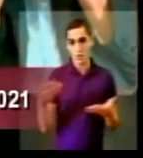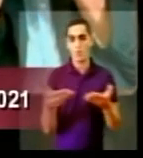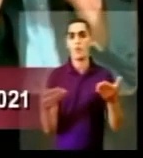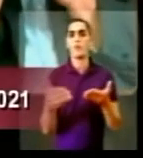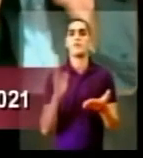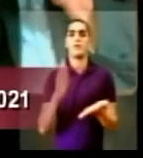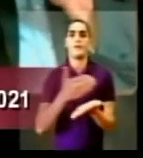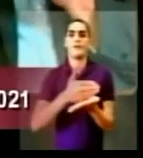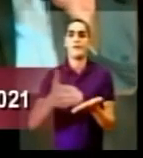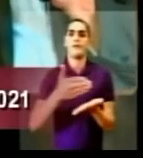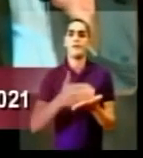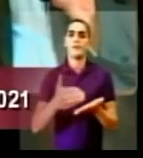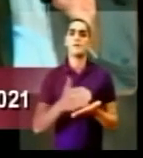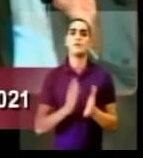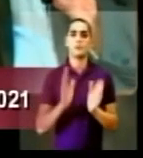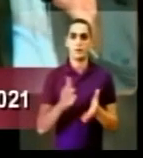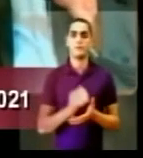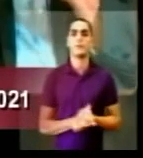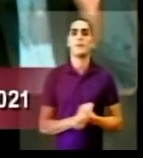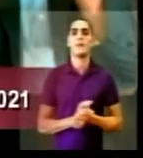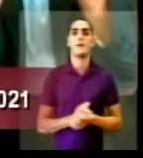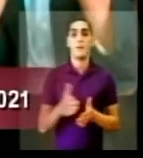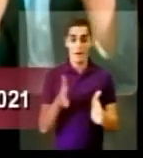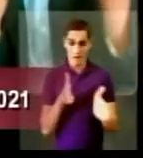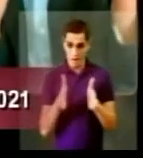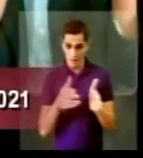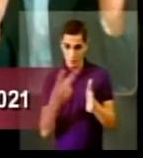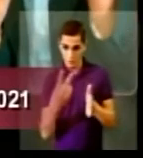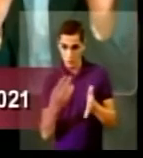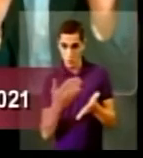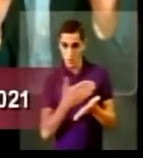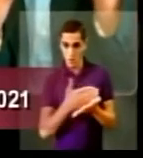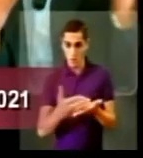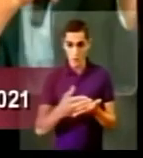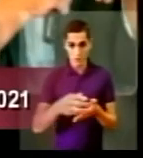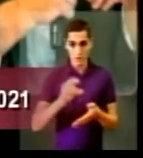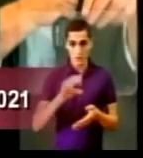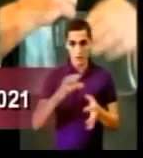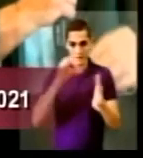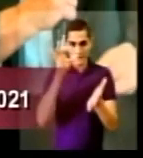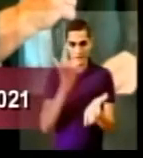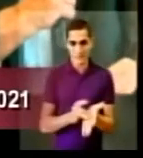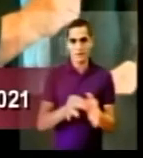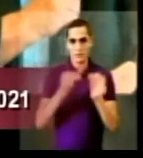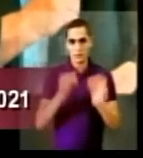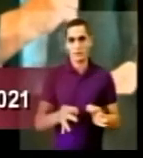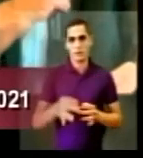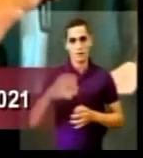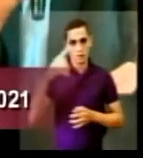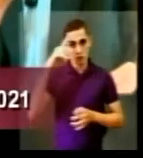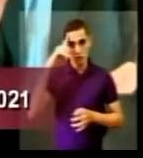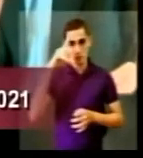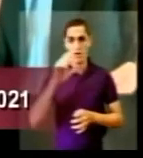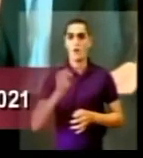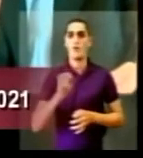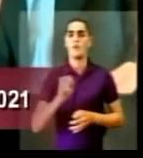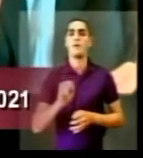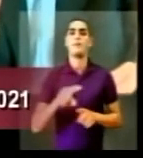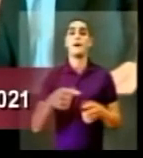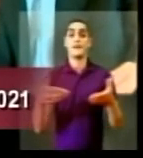dita vai ser dia 8. Mas hoje nós já começamos com os pacientes que